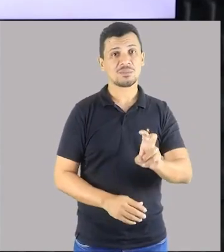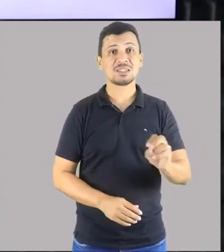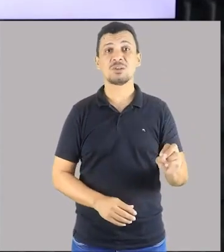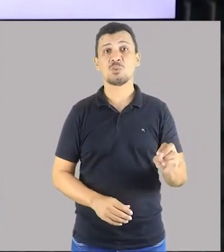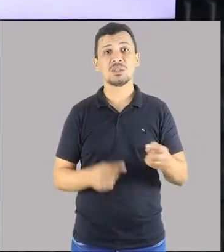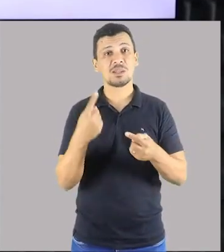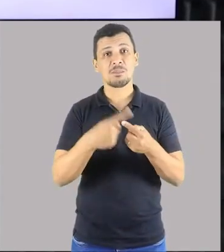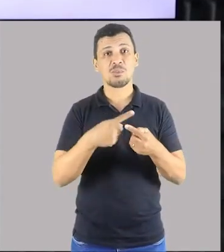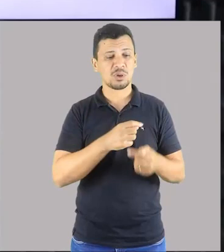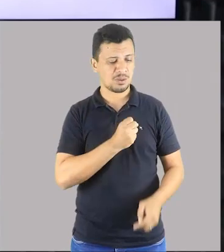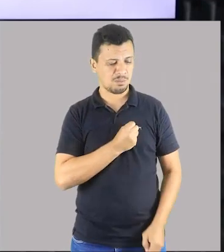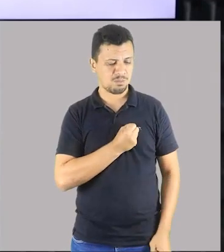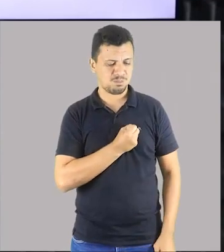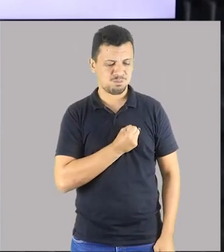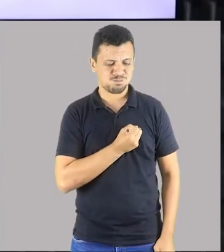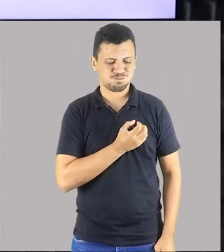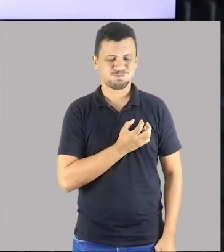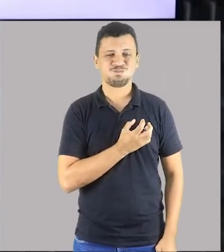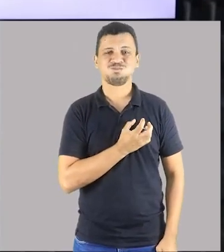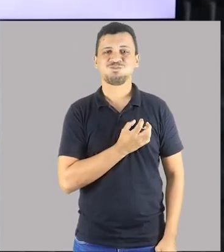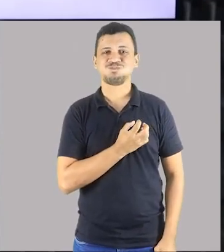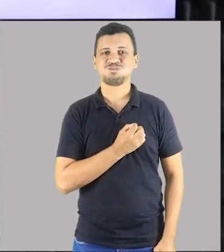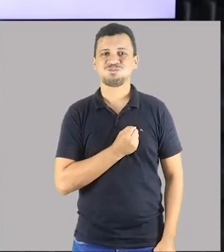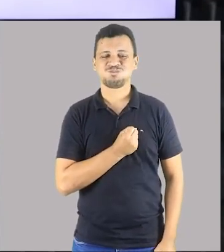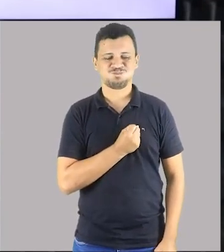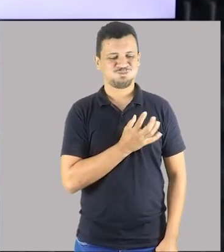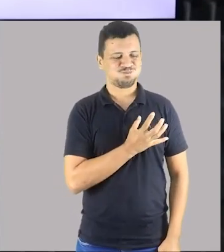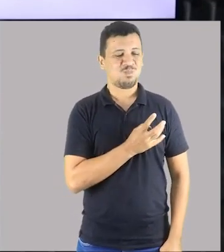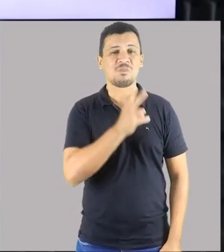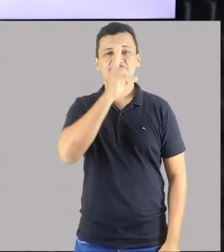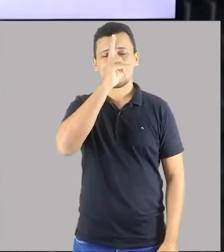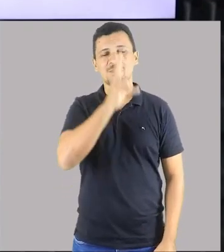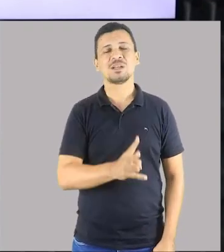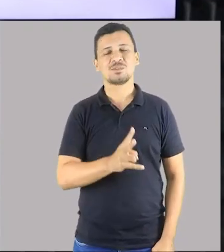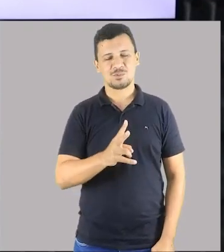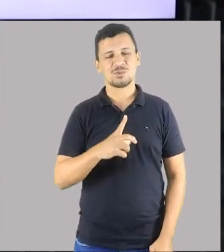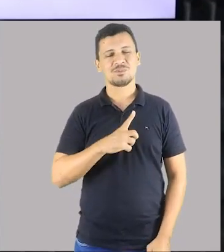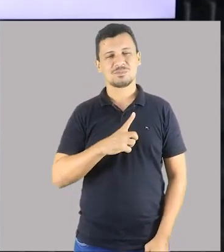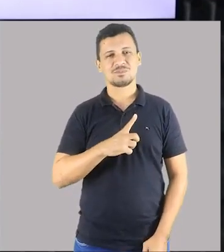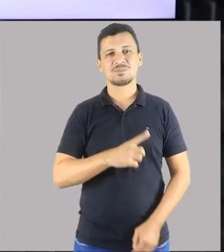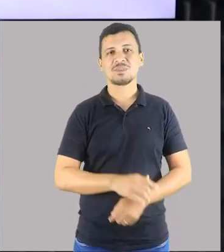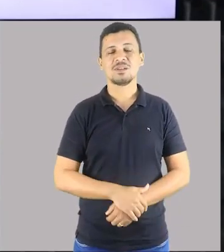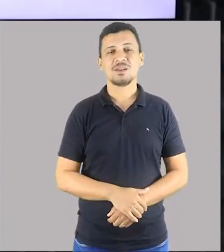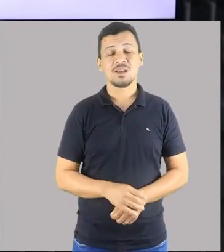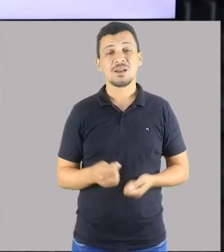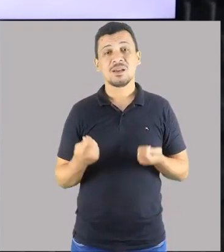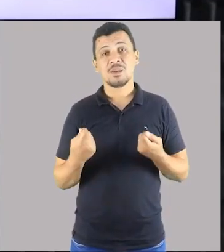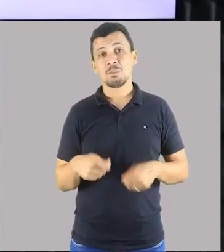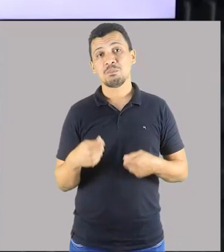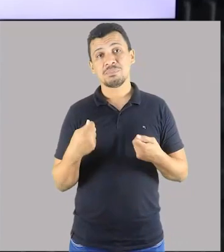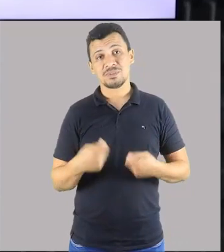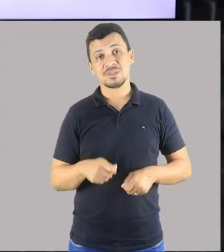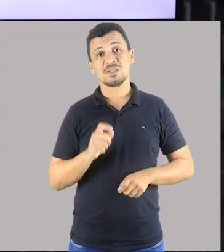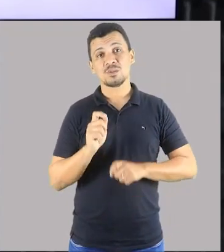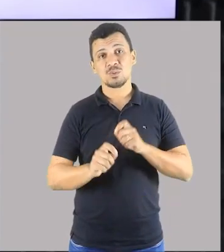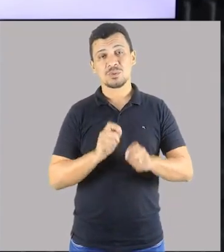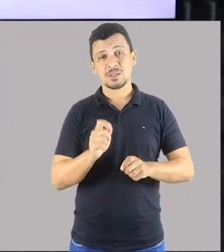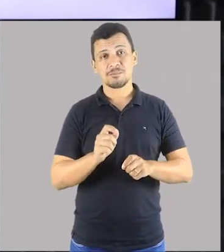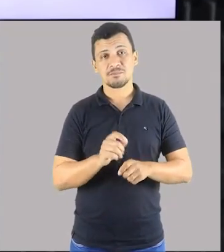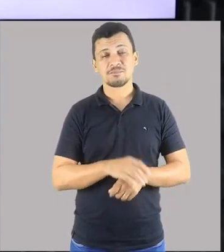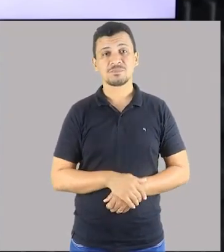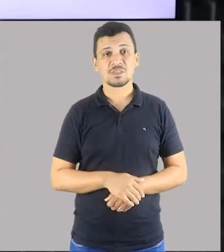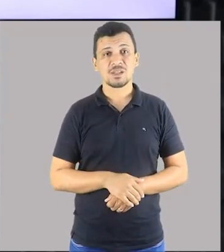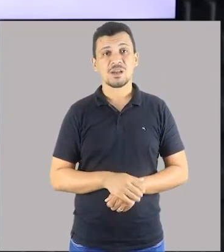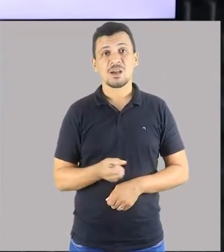maior. Ele está com mais força. Então ele necessita, ele